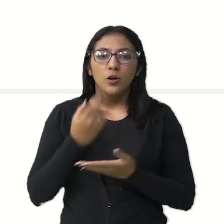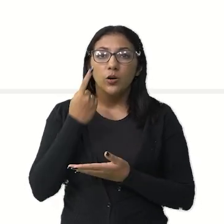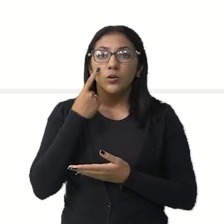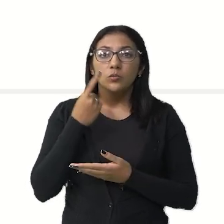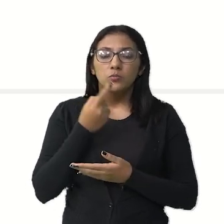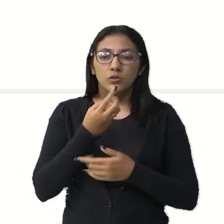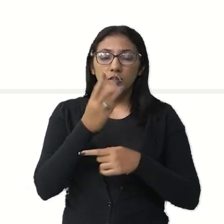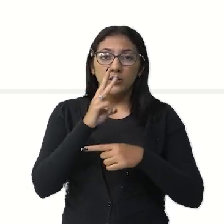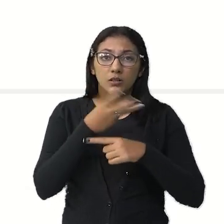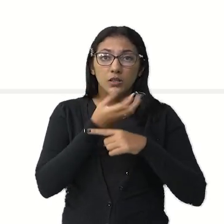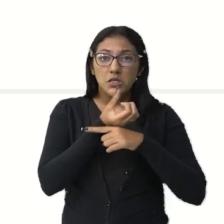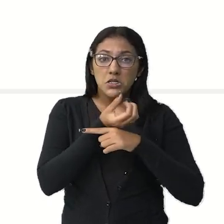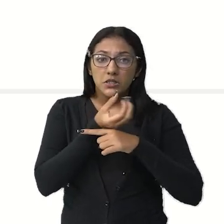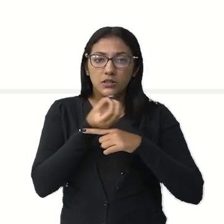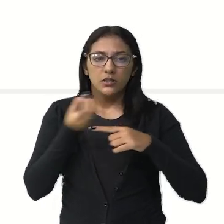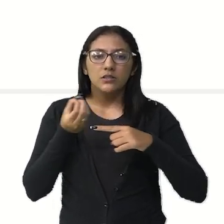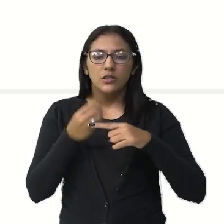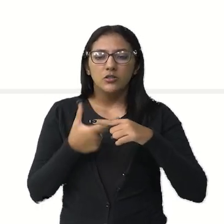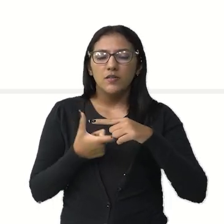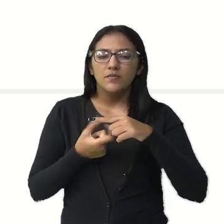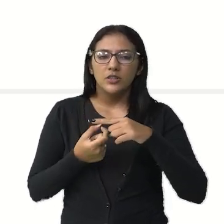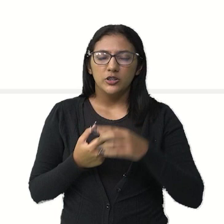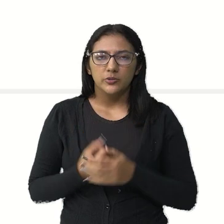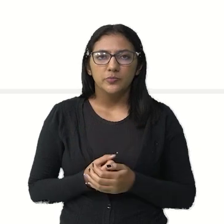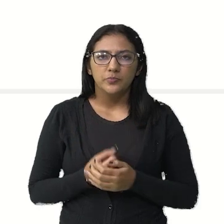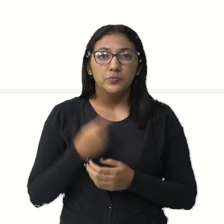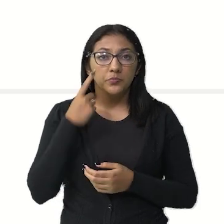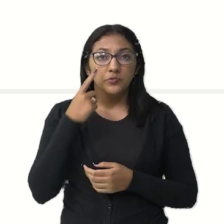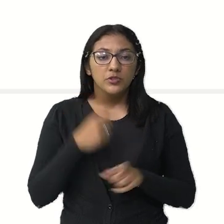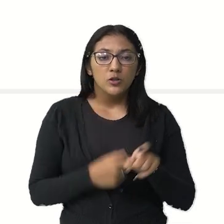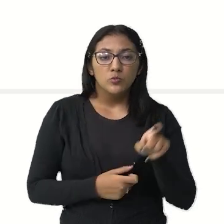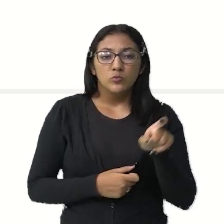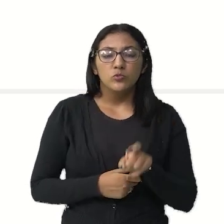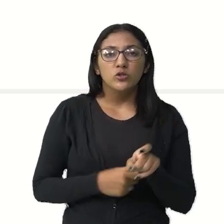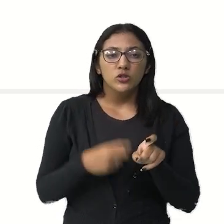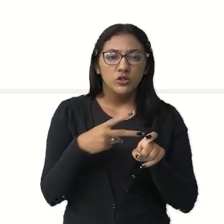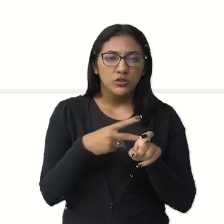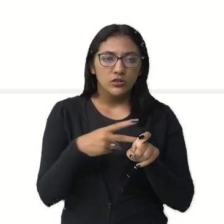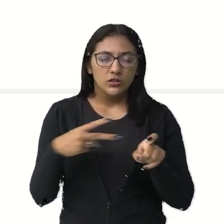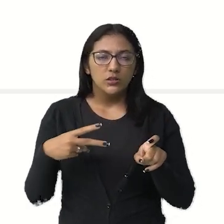20. O nosso x, então, vai ser, ó,